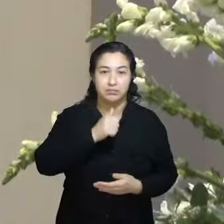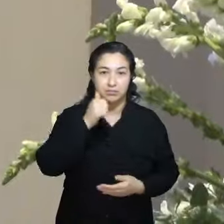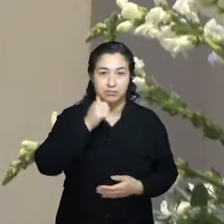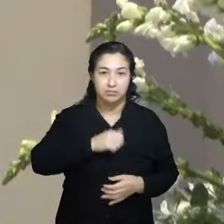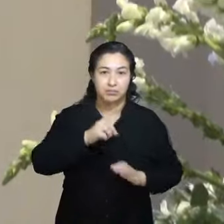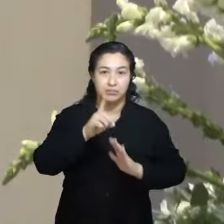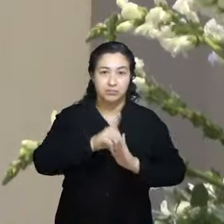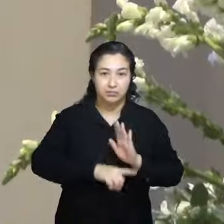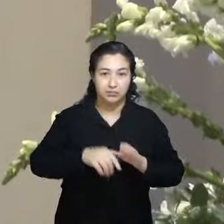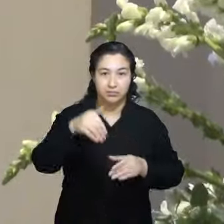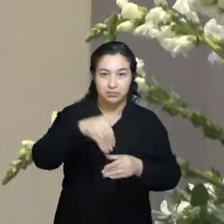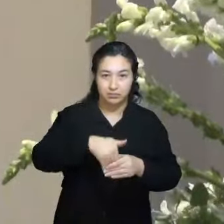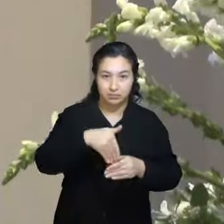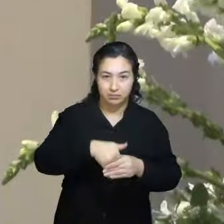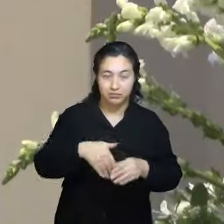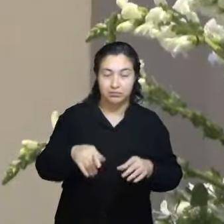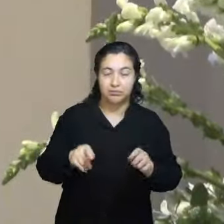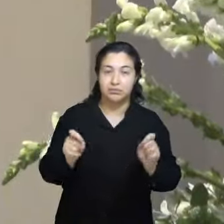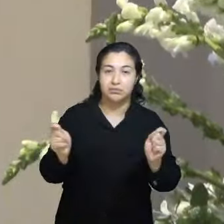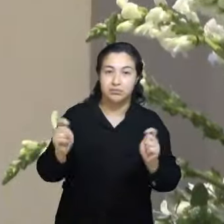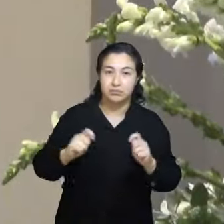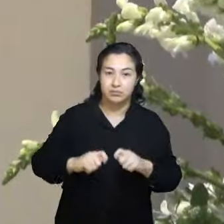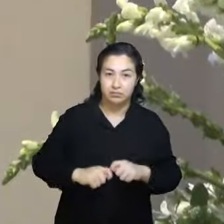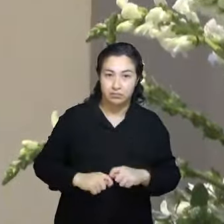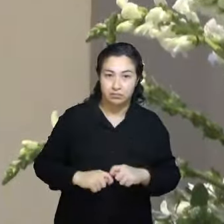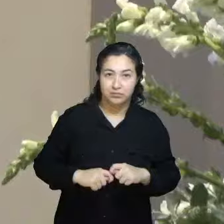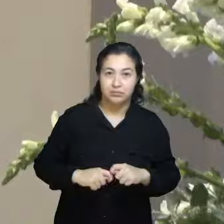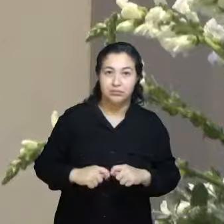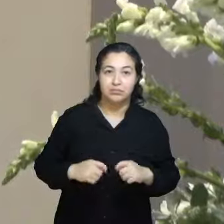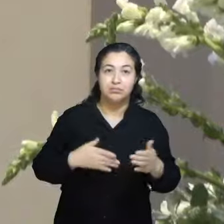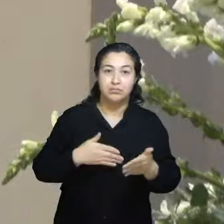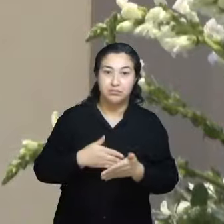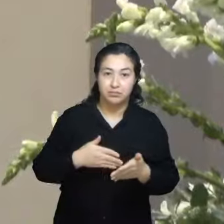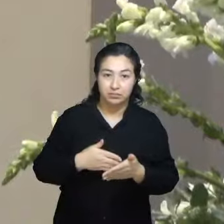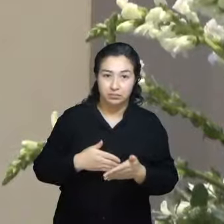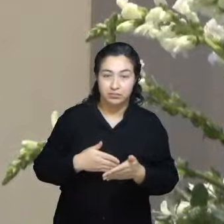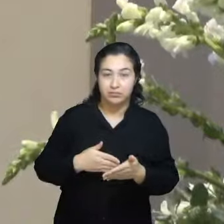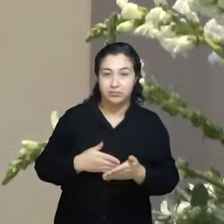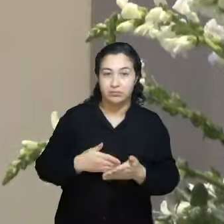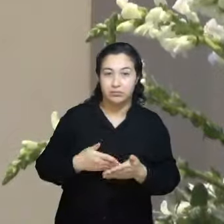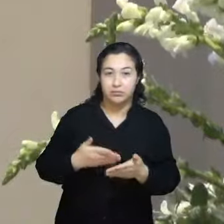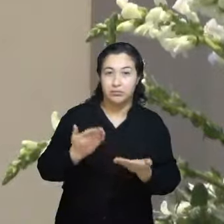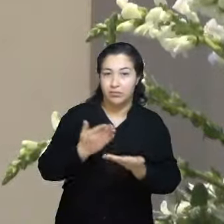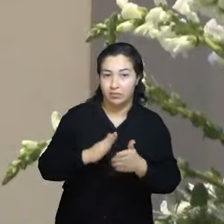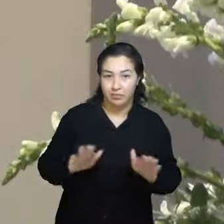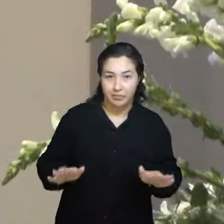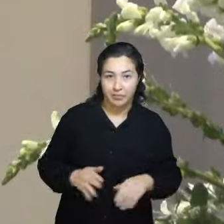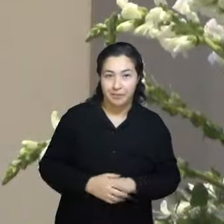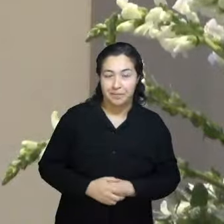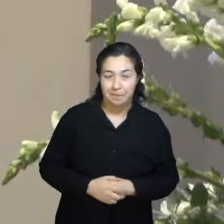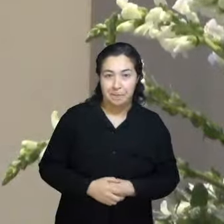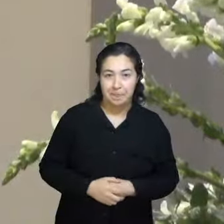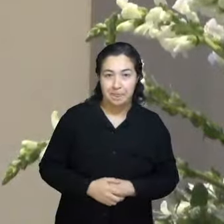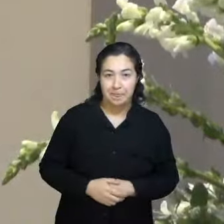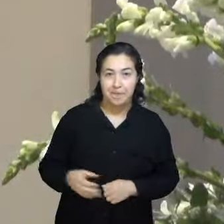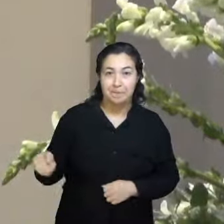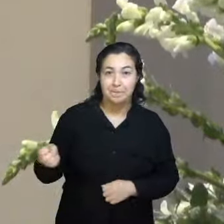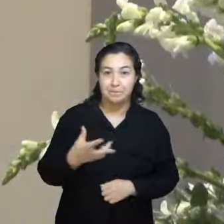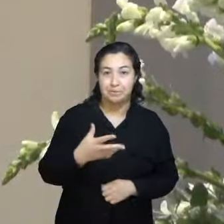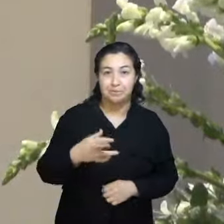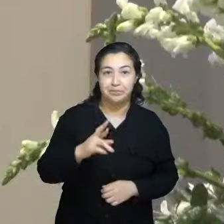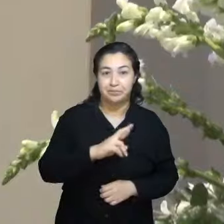ser votadas com as restrições conhecidas e já superadas redemocratizado o país